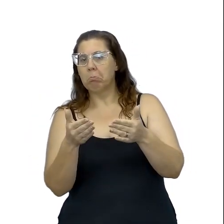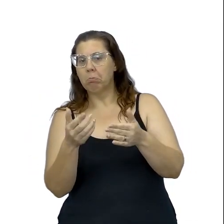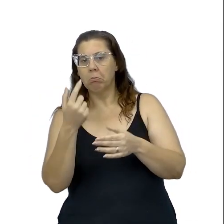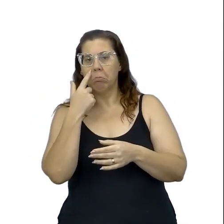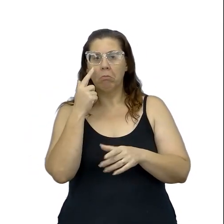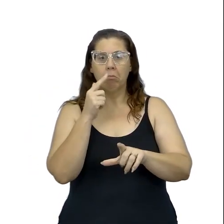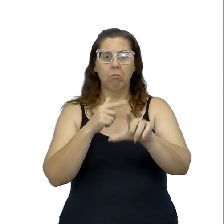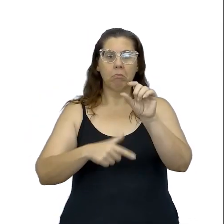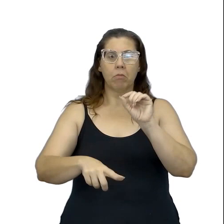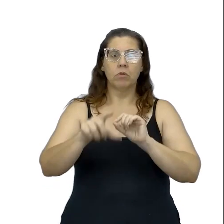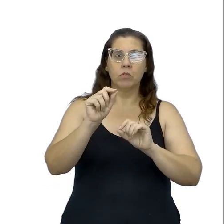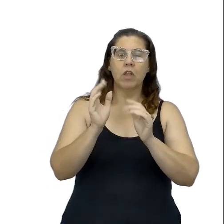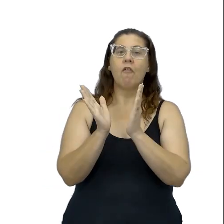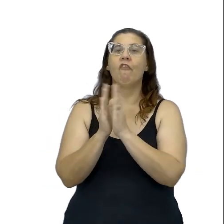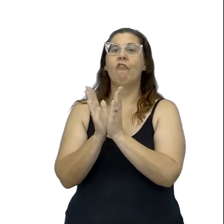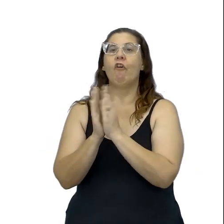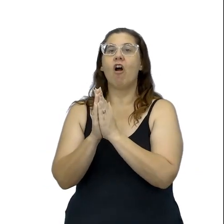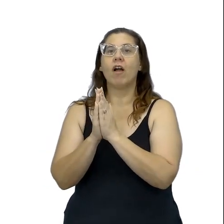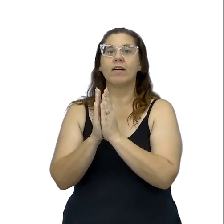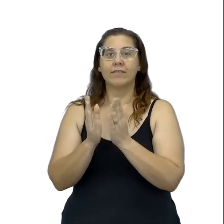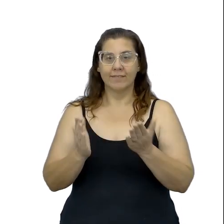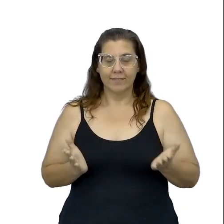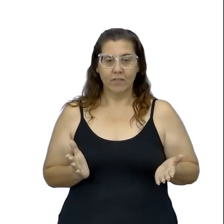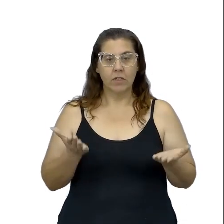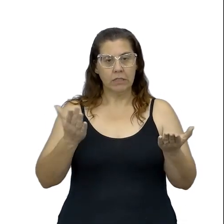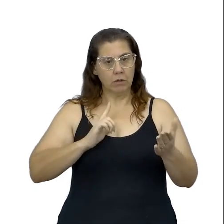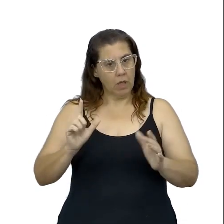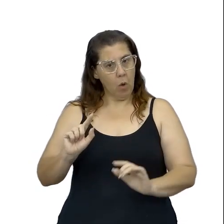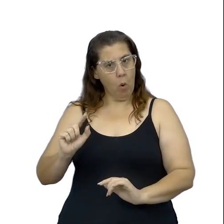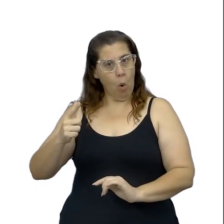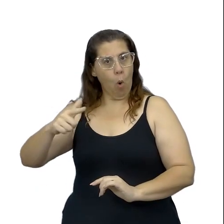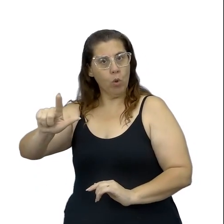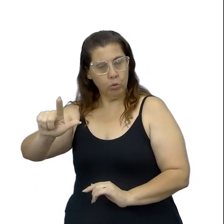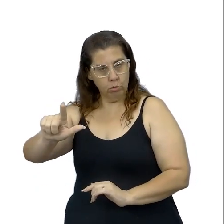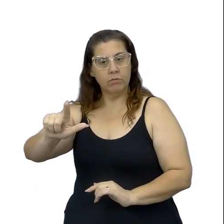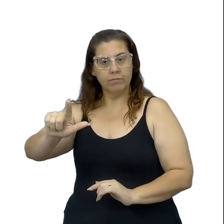foi escolhida a foca, né? Então, existe um outro